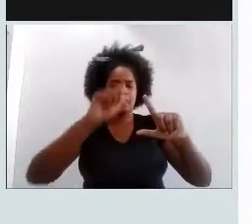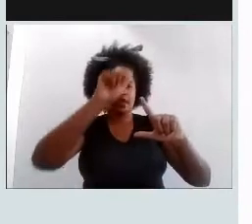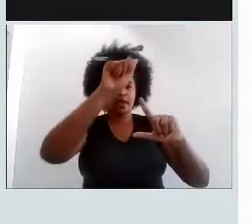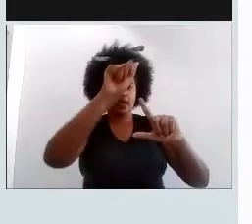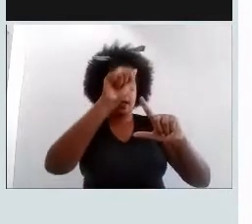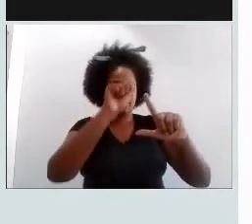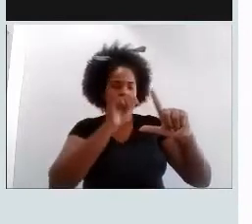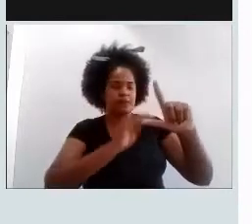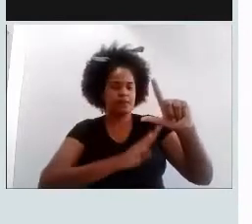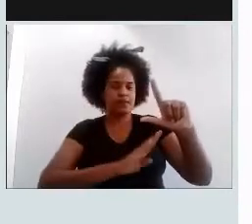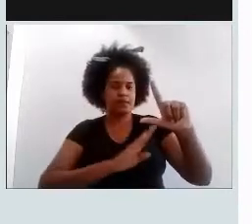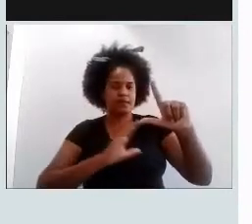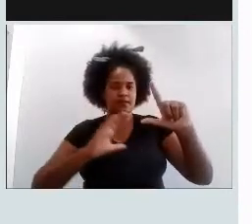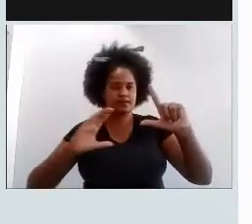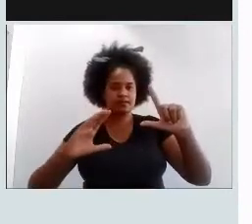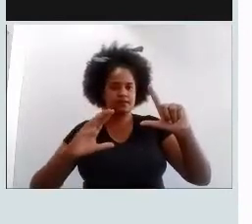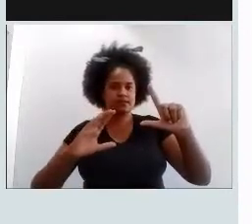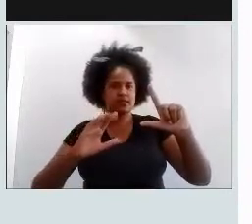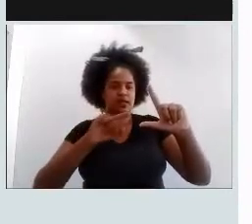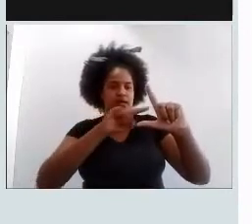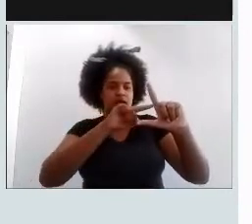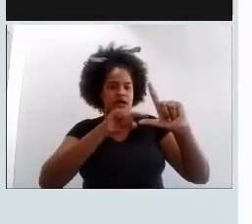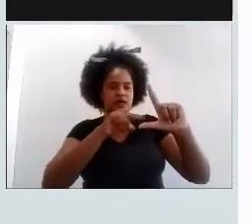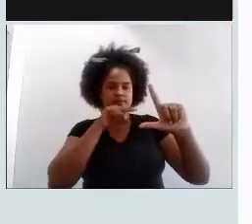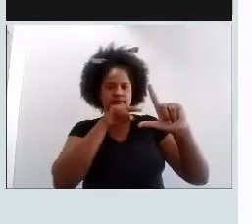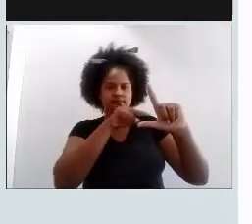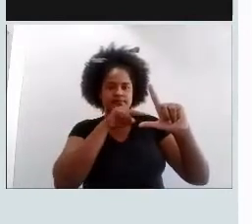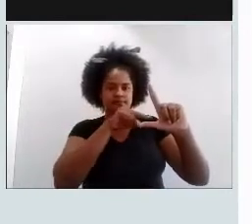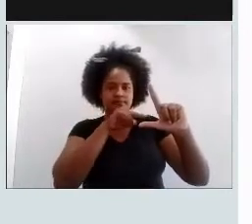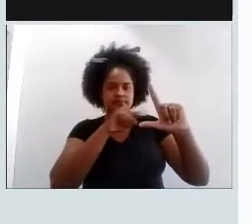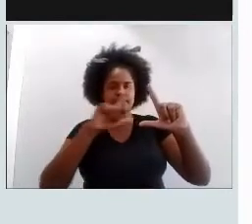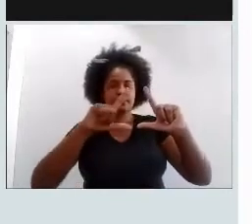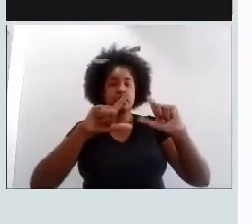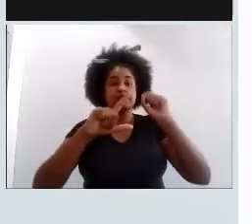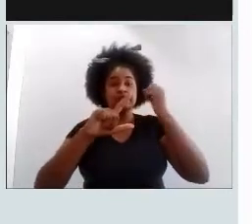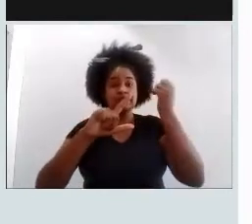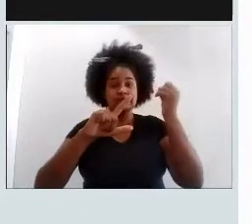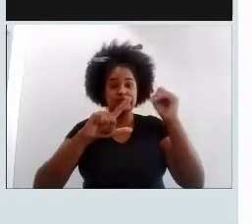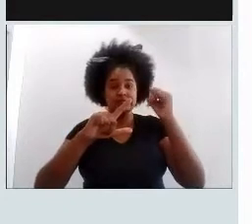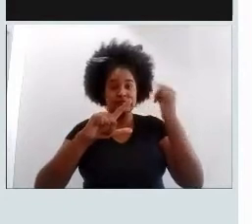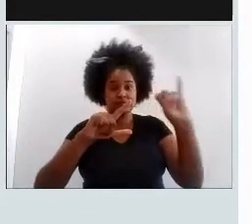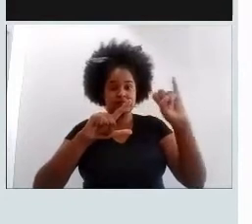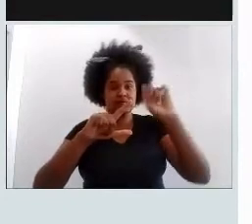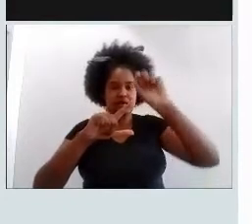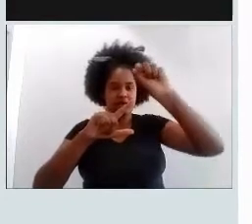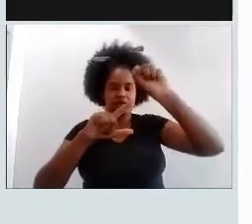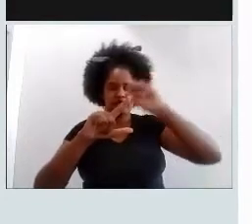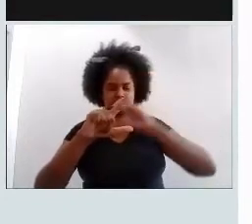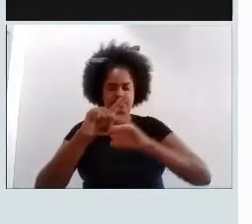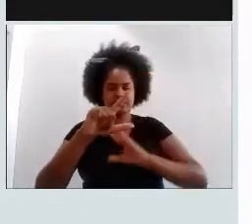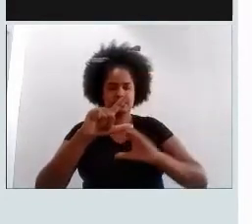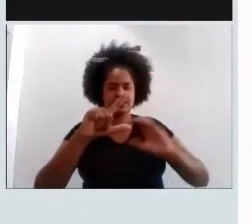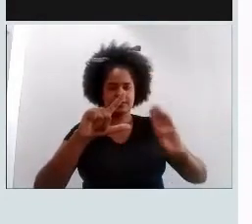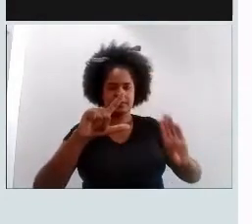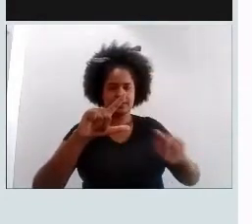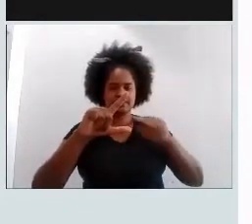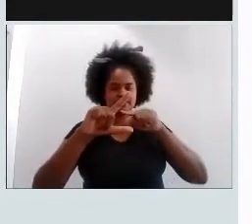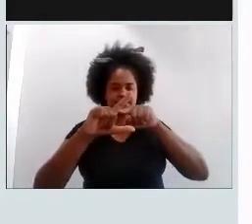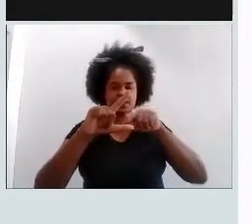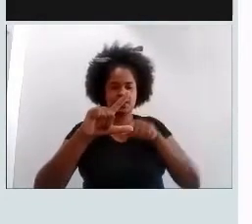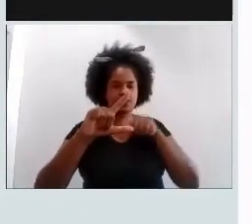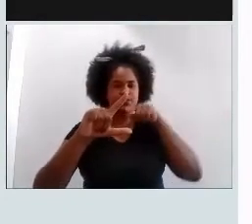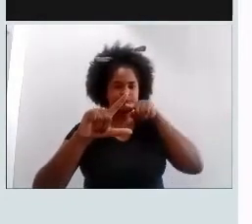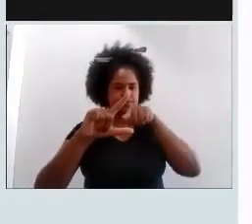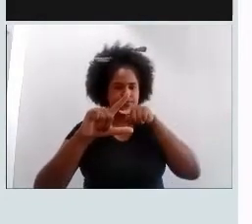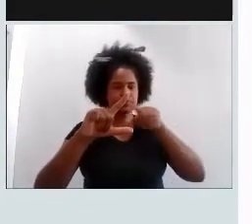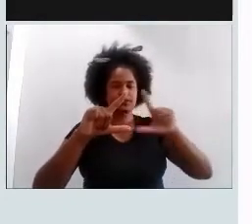né? Então, vocês agora sabem os lados, os vértices e os ângulos de um triângulo.